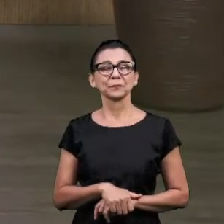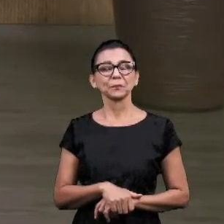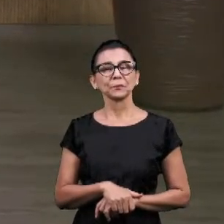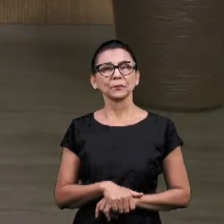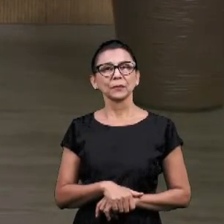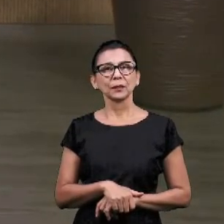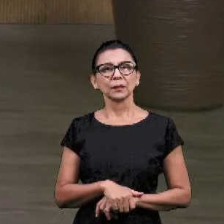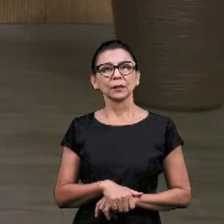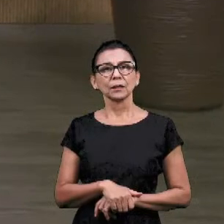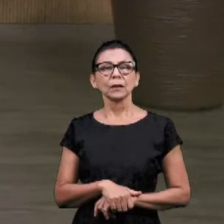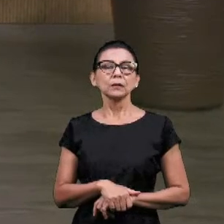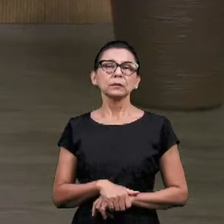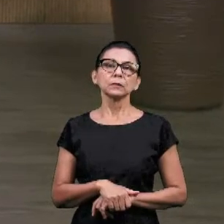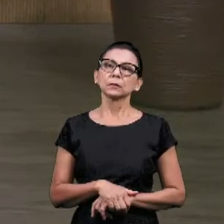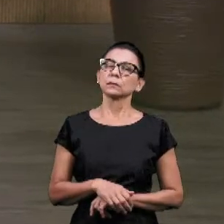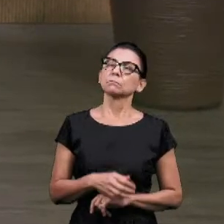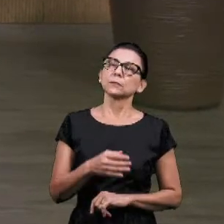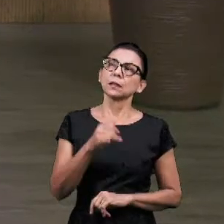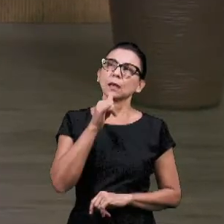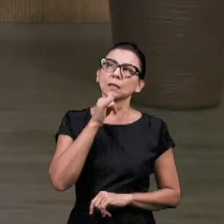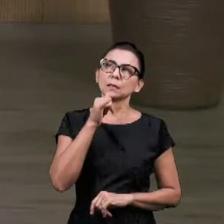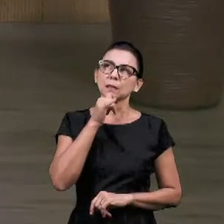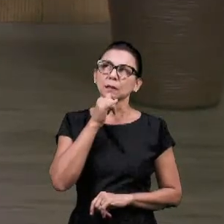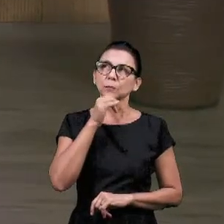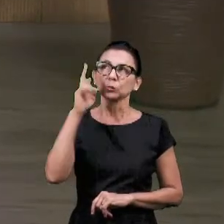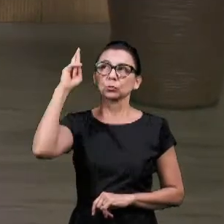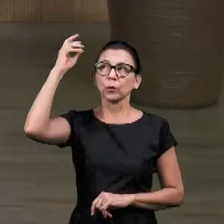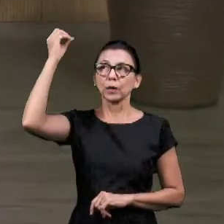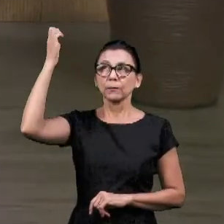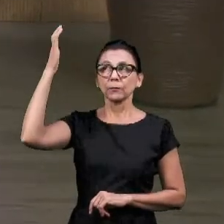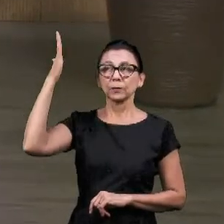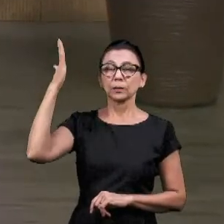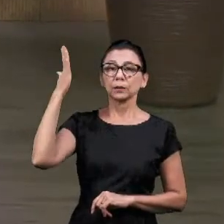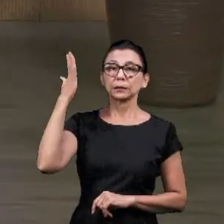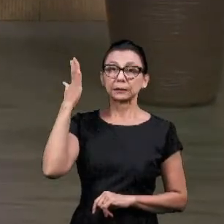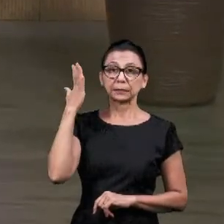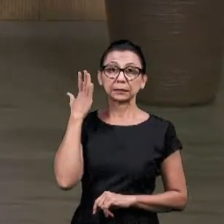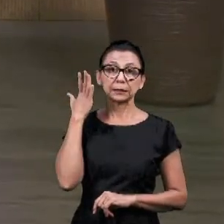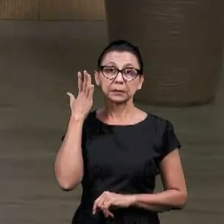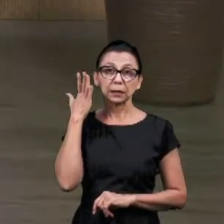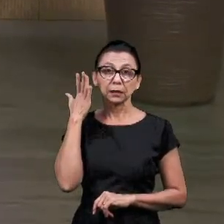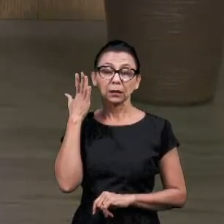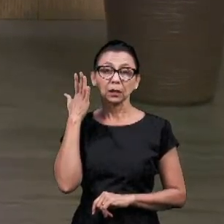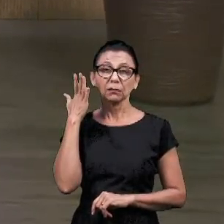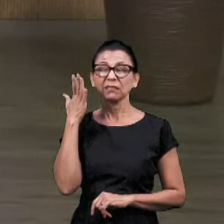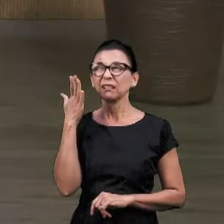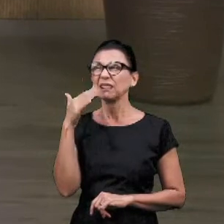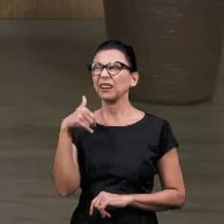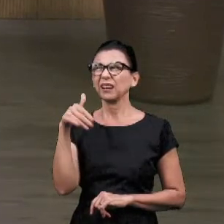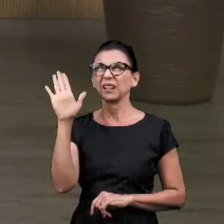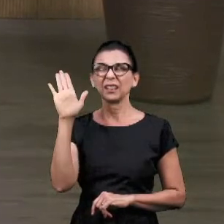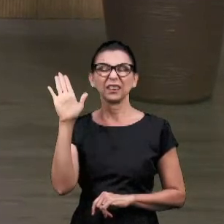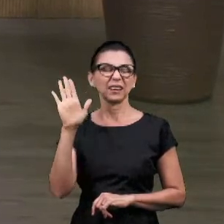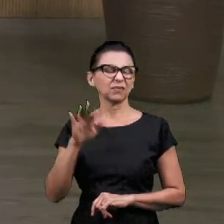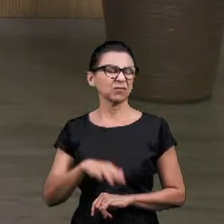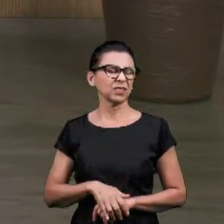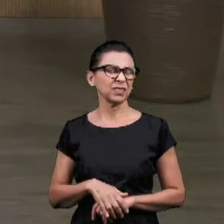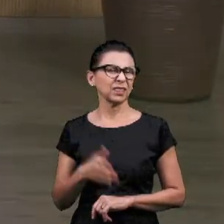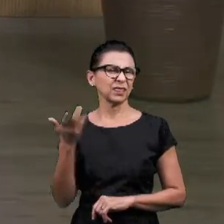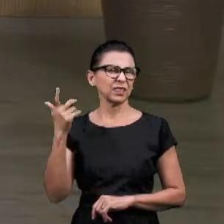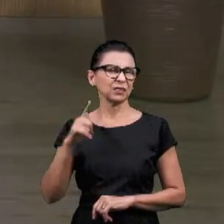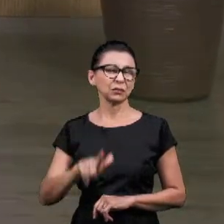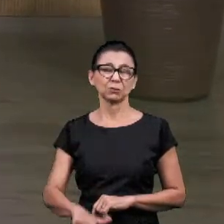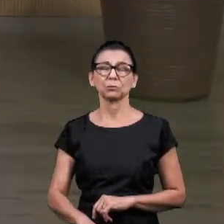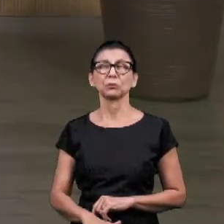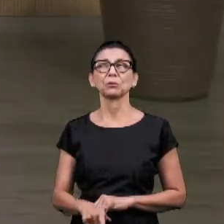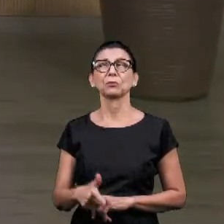que uma orientação do Senhor, uma revelação do Senhor é uma coisa de menor valor, eu já fiz muito